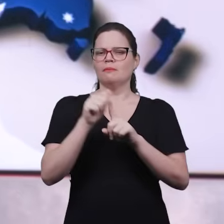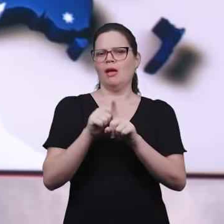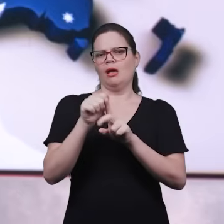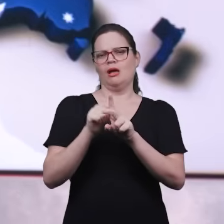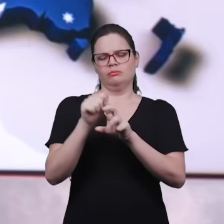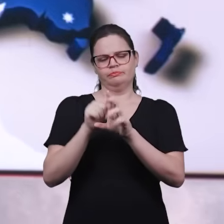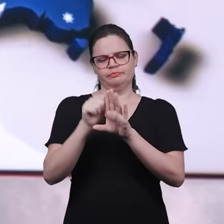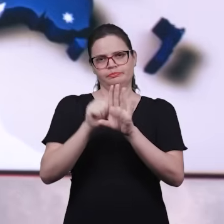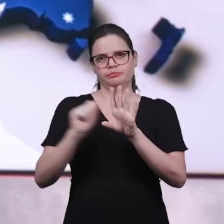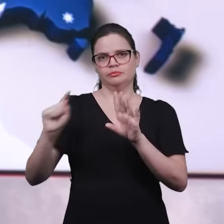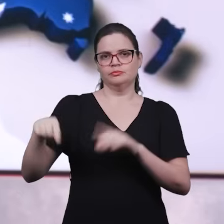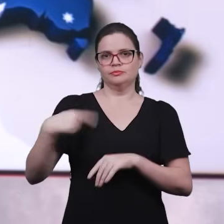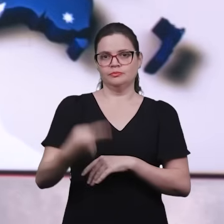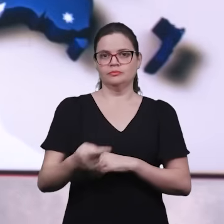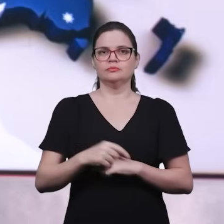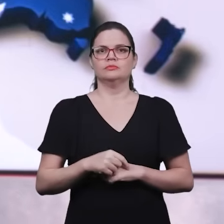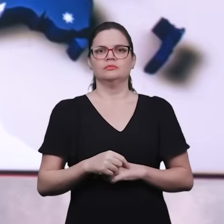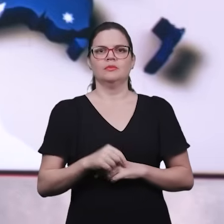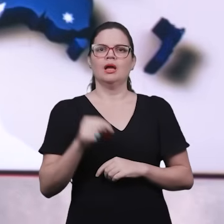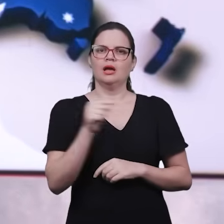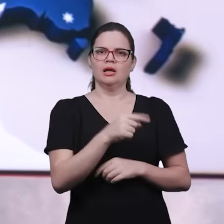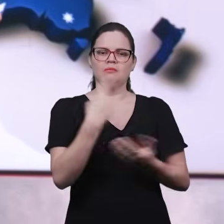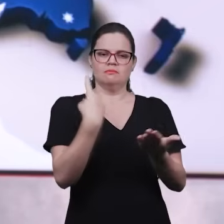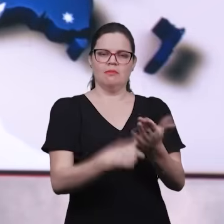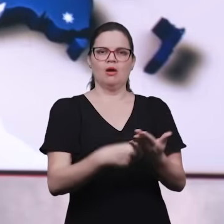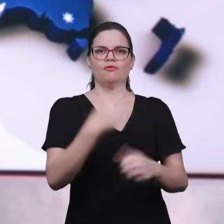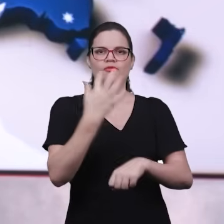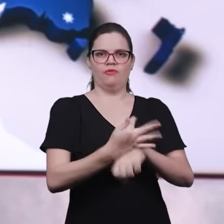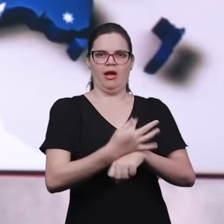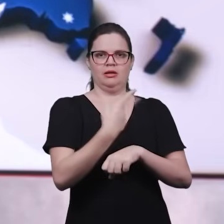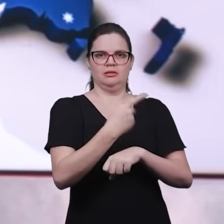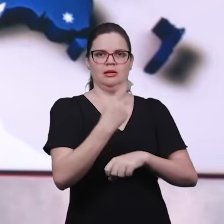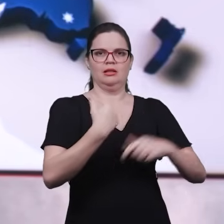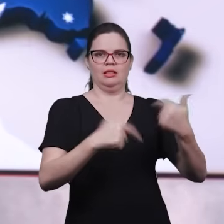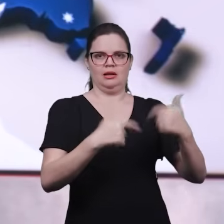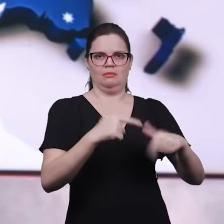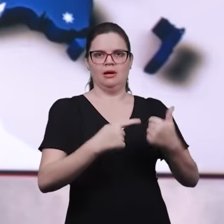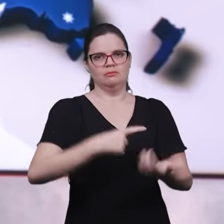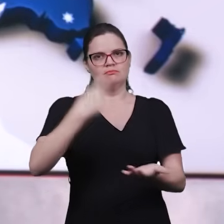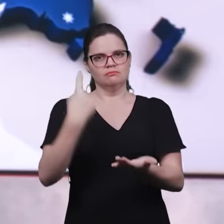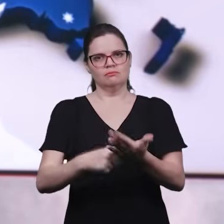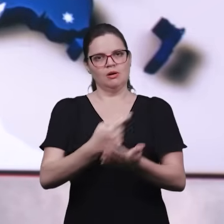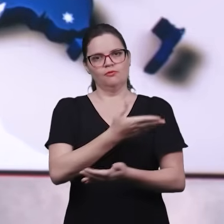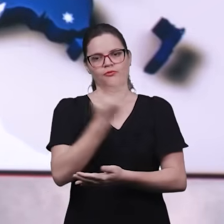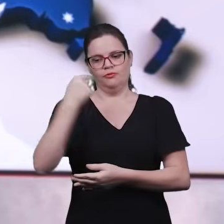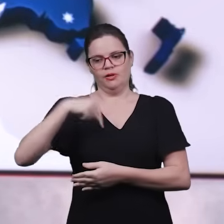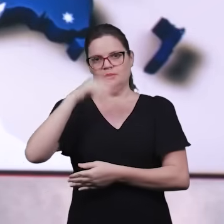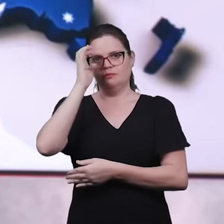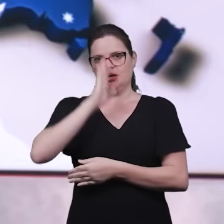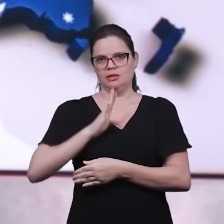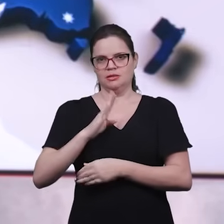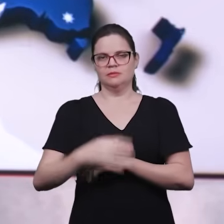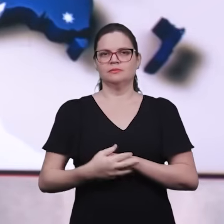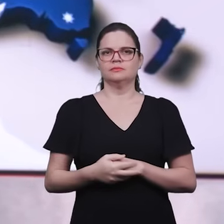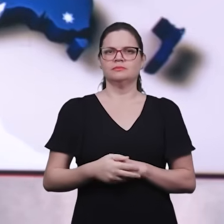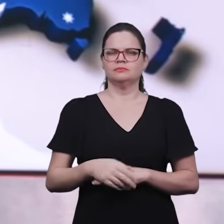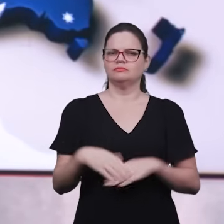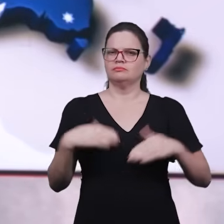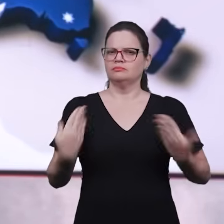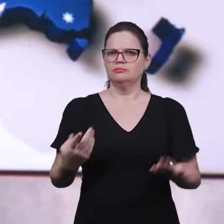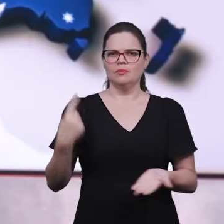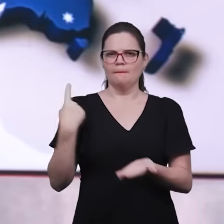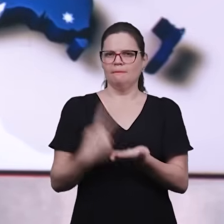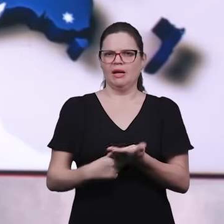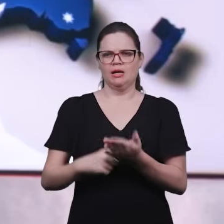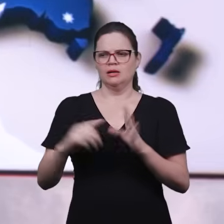Passaram-se alguns meses, ele conseguiu lá marcar suas férias e ficou de vir ao Brasil.